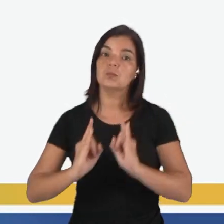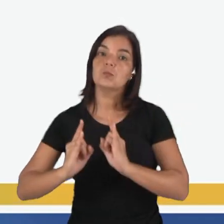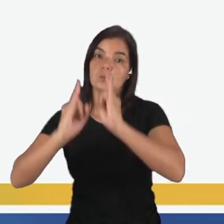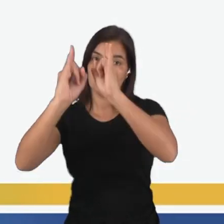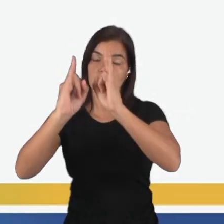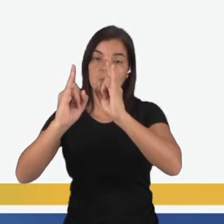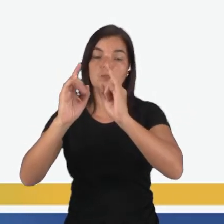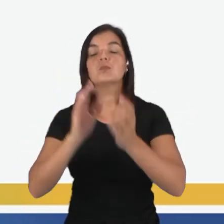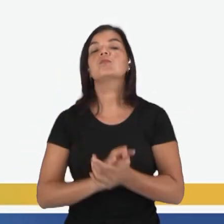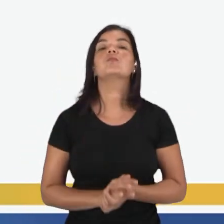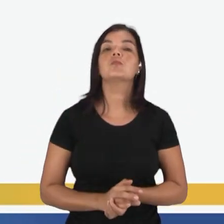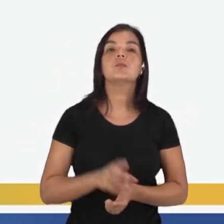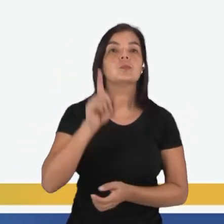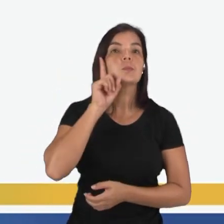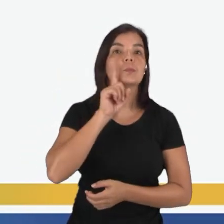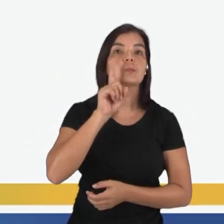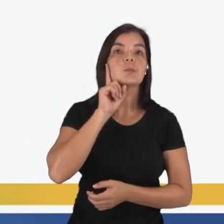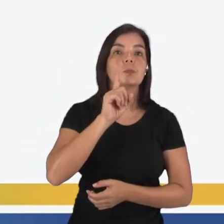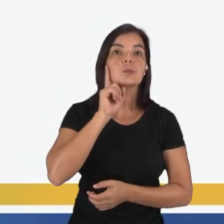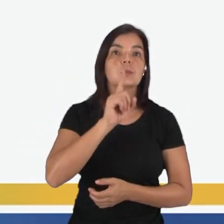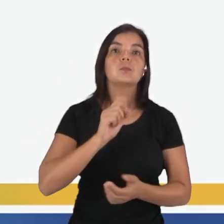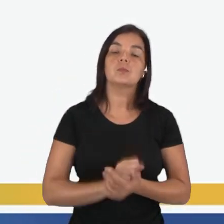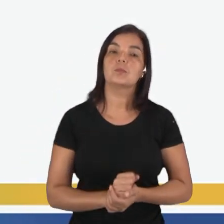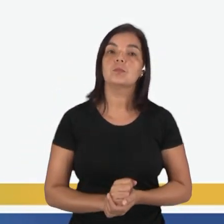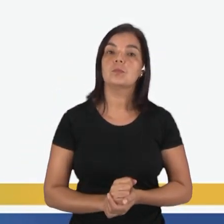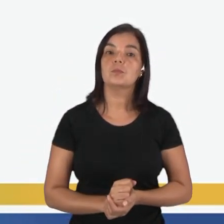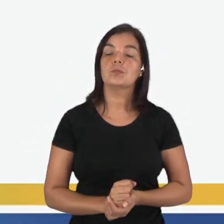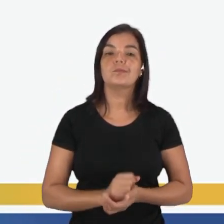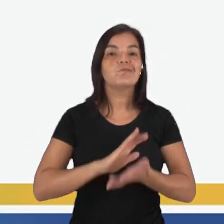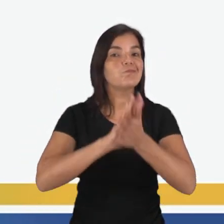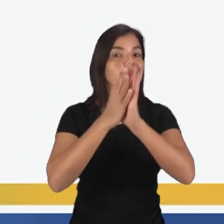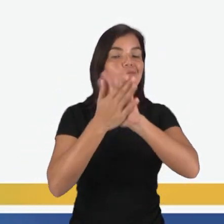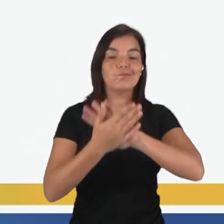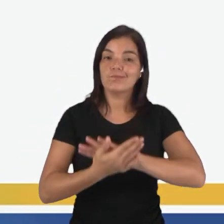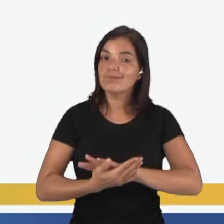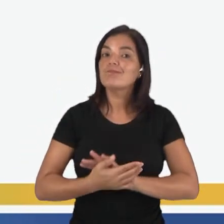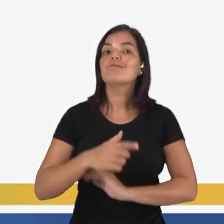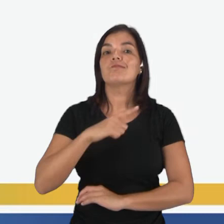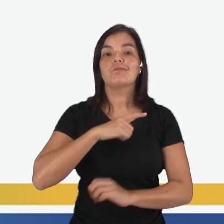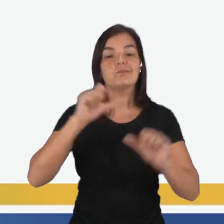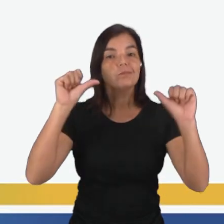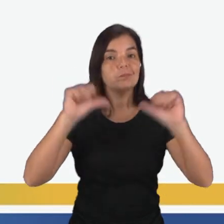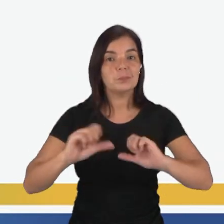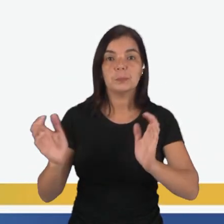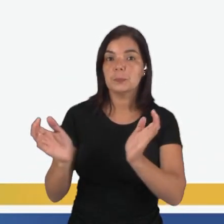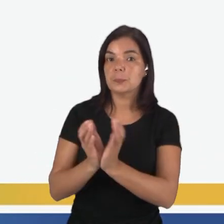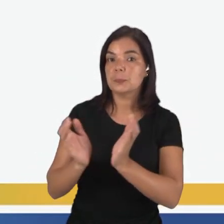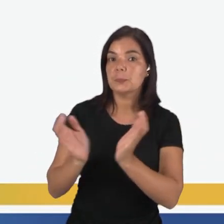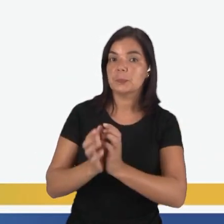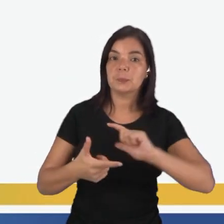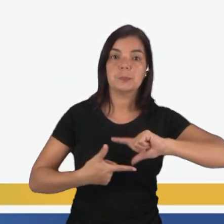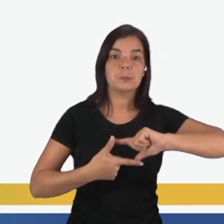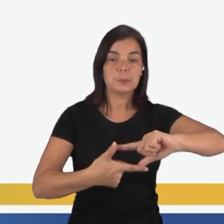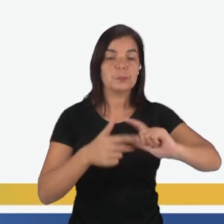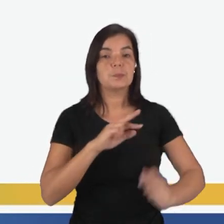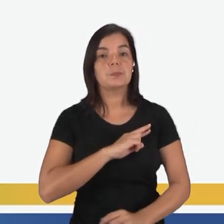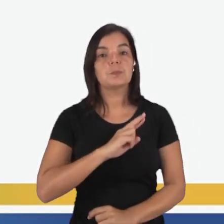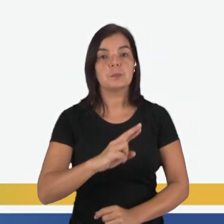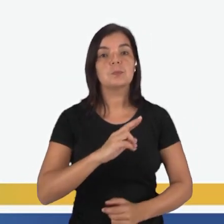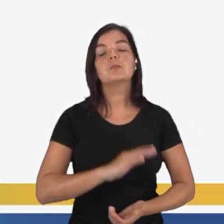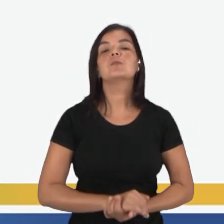na ilha de Manhattan, nos Estados Unidos, que foi a maior tragédia provocada pelo grupo fanáticos religioso,